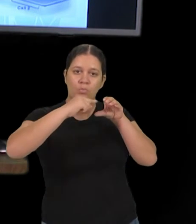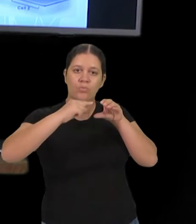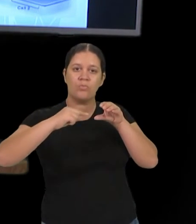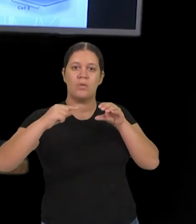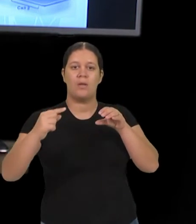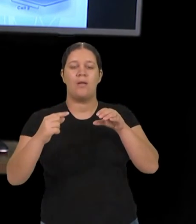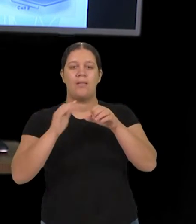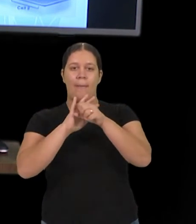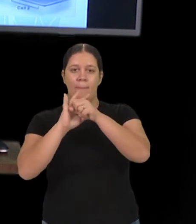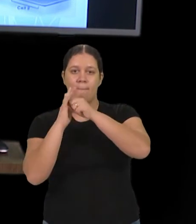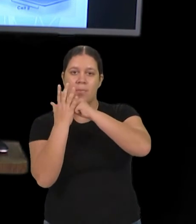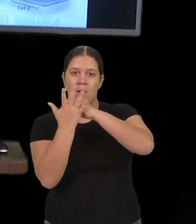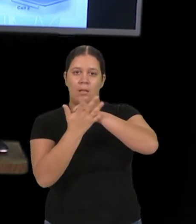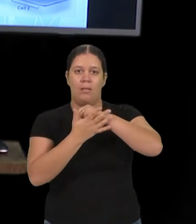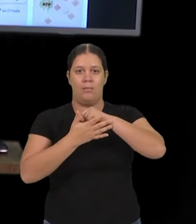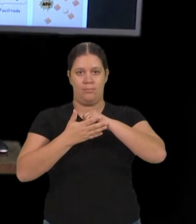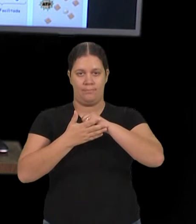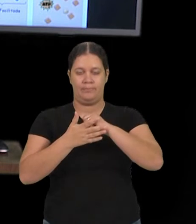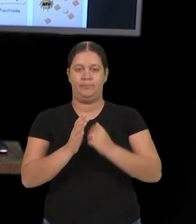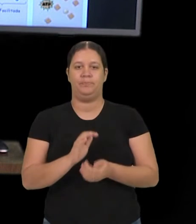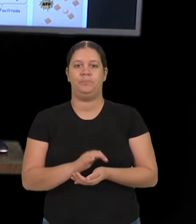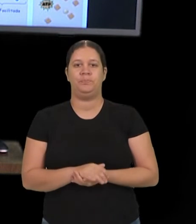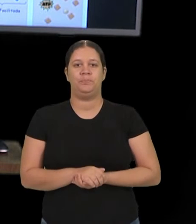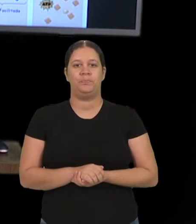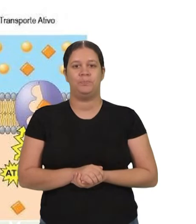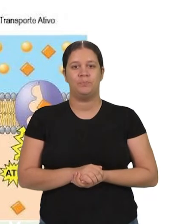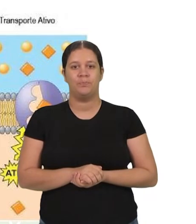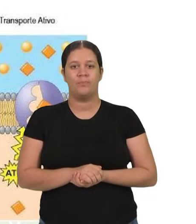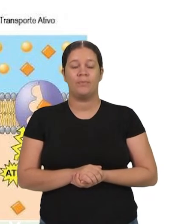uma especialização da membrana plasmática.